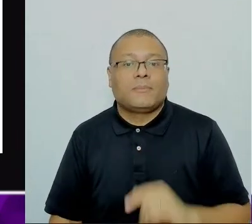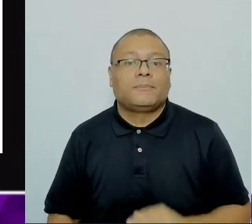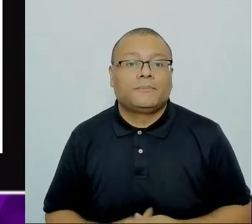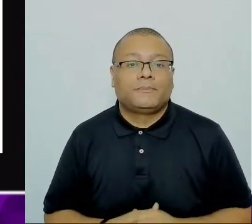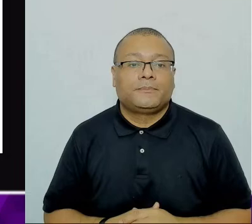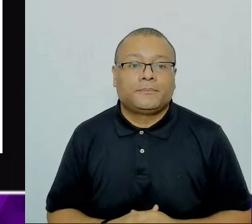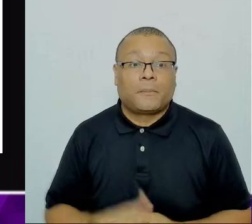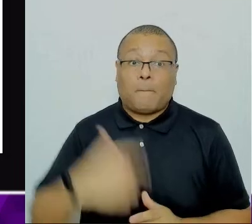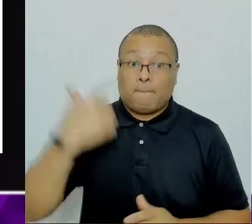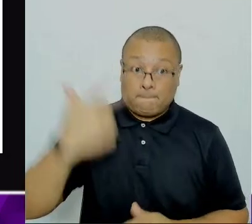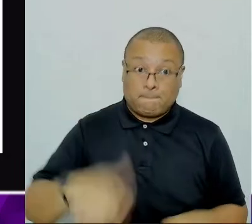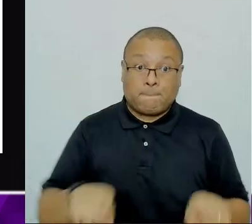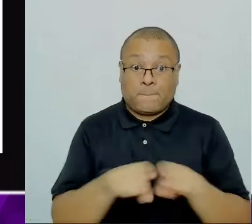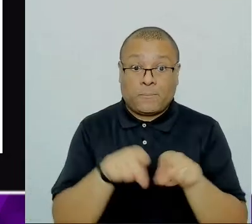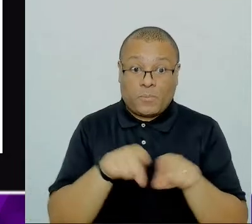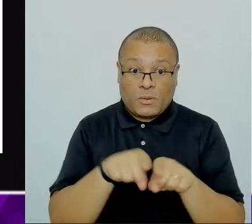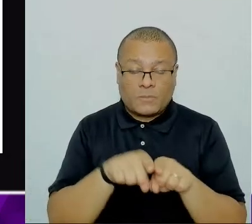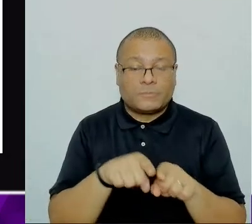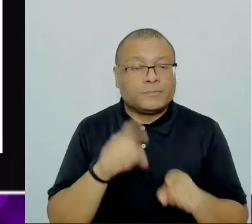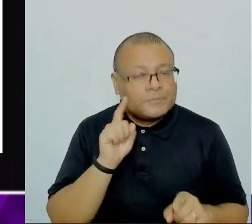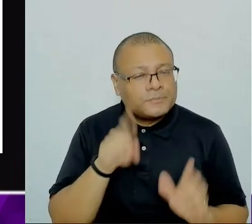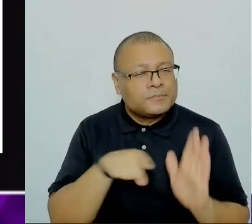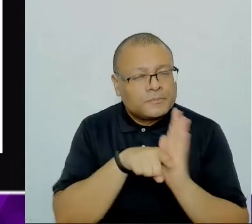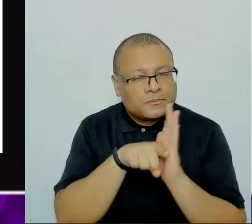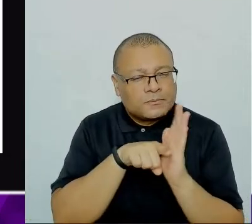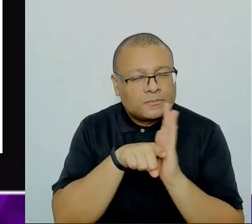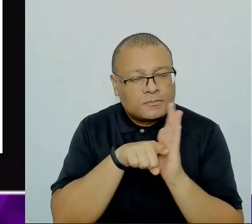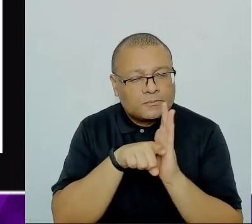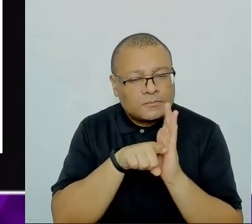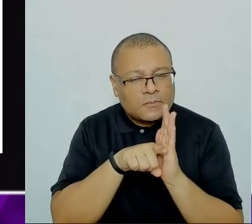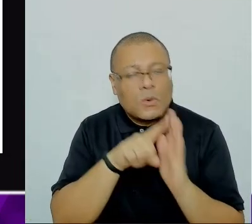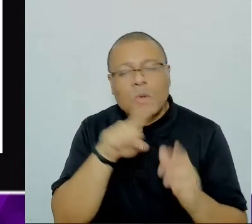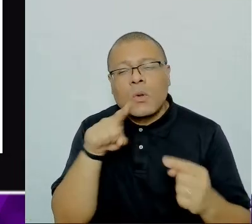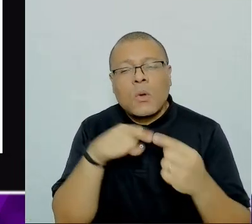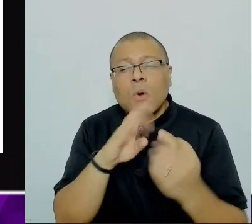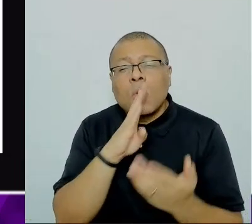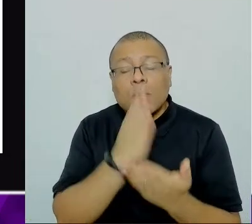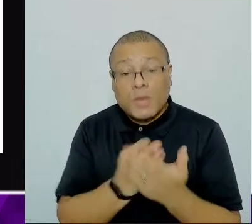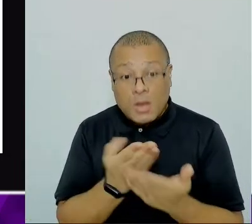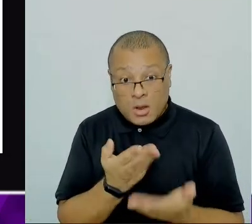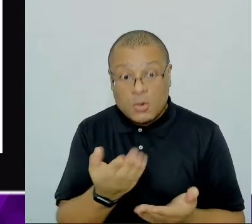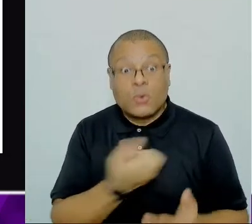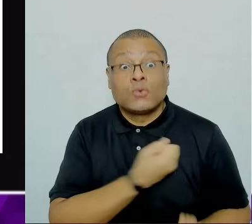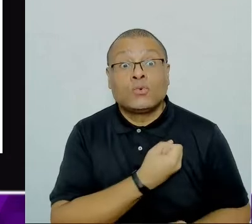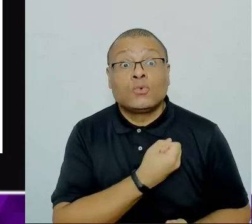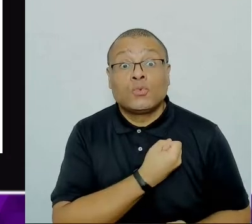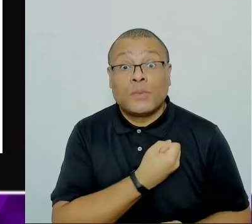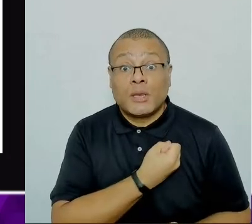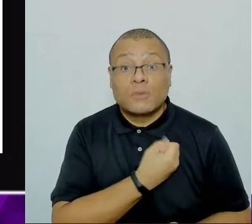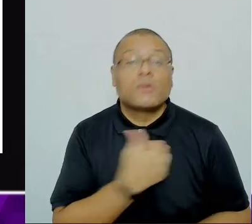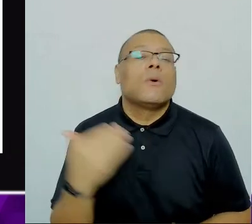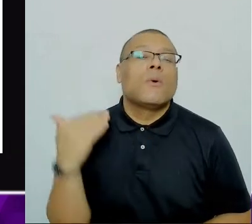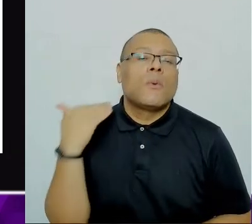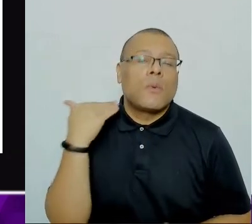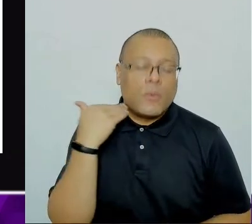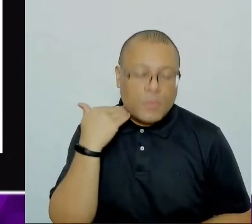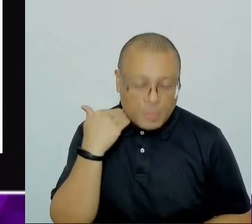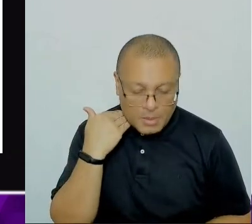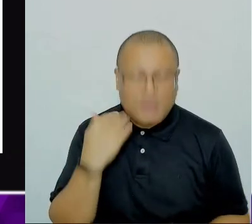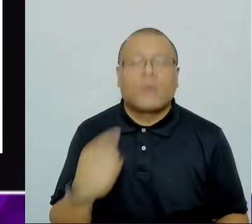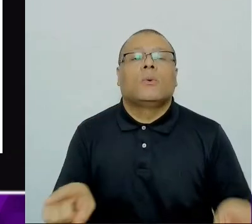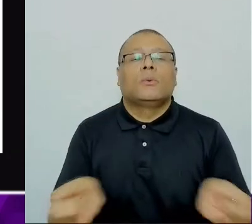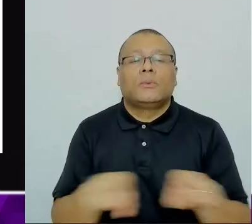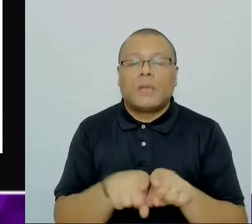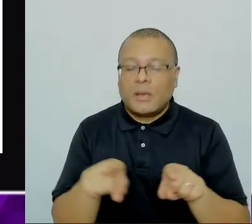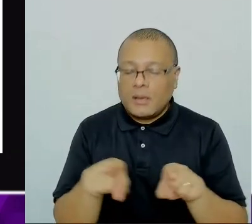E se a gente for olhar, né, o que realmente, né, para quem eles confiariam, vejo que tem a questão do banco também. O banco está sendo